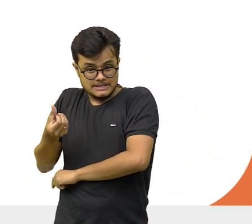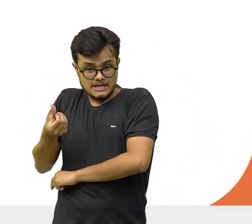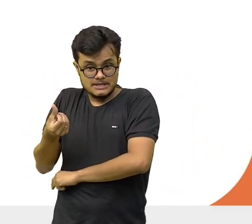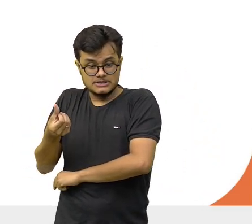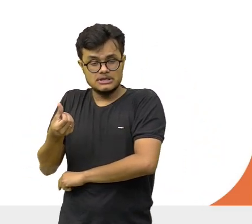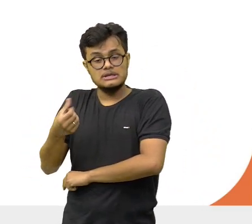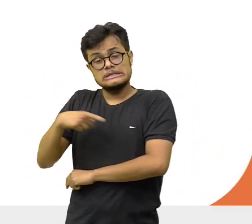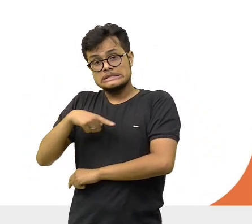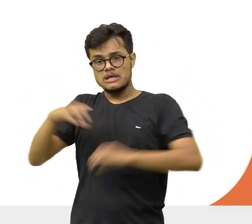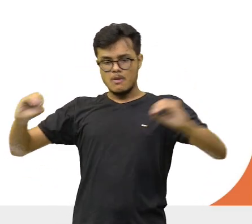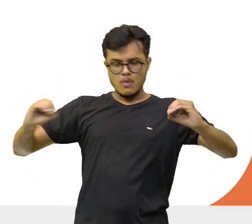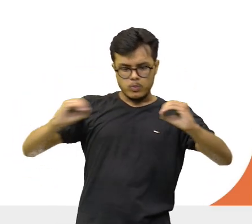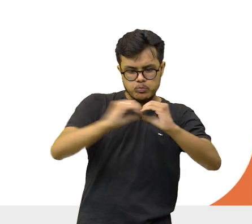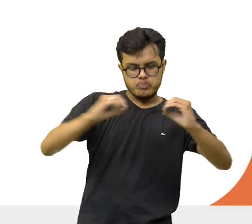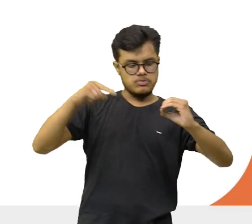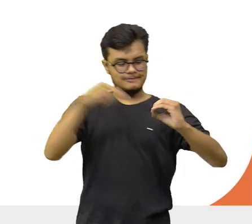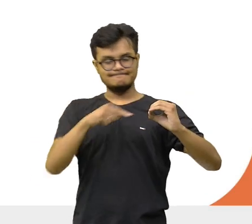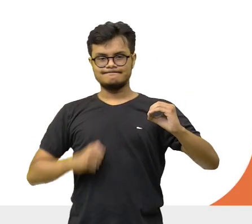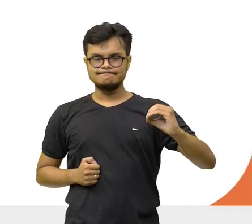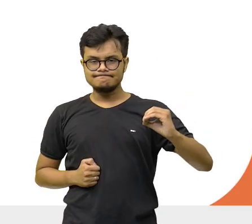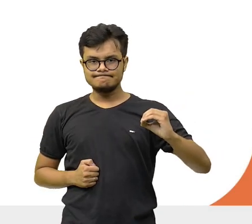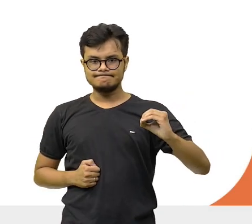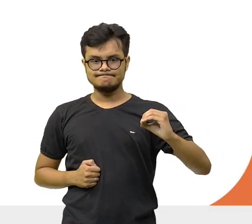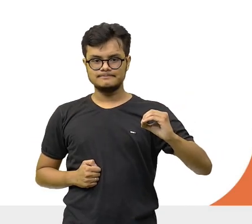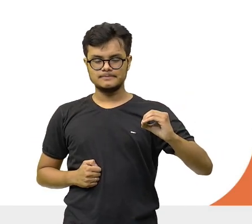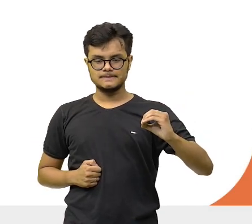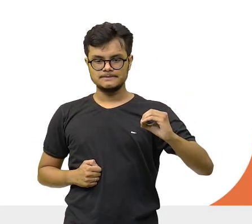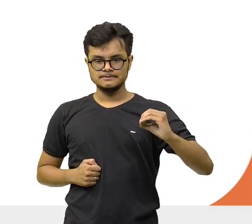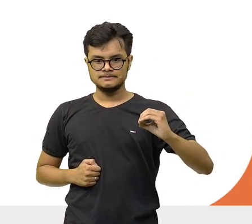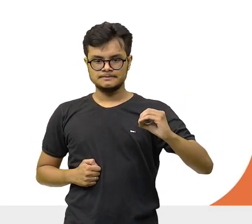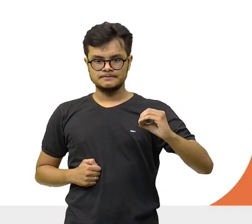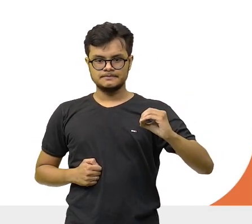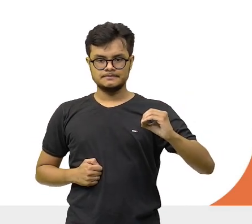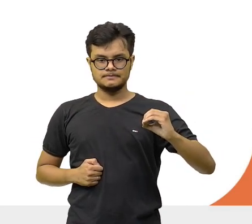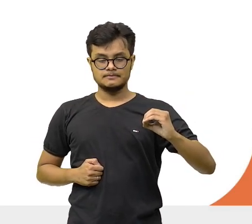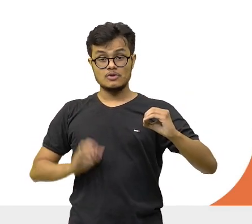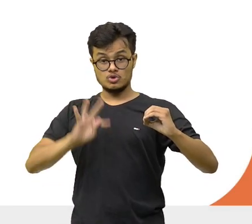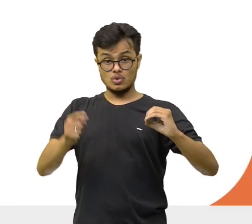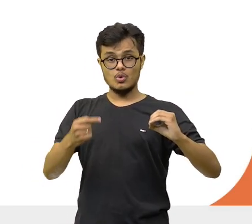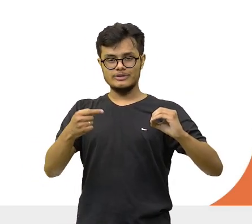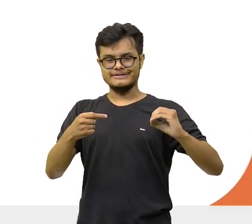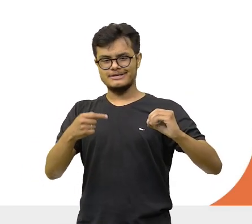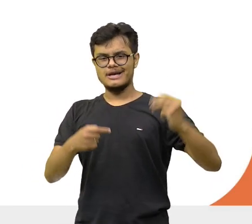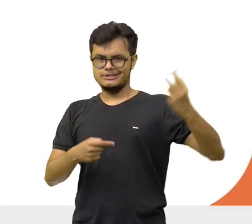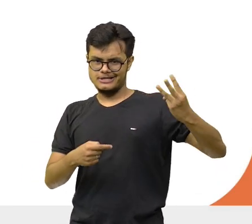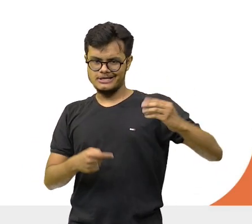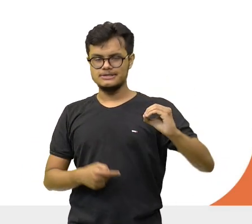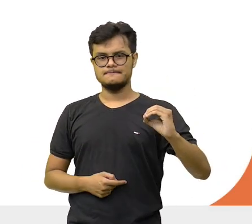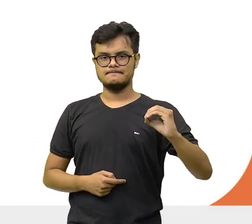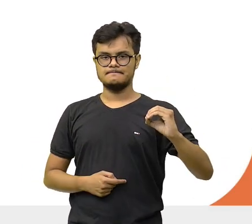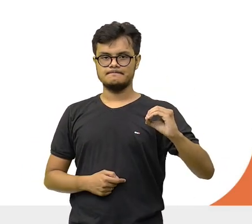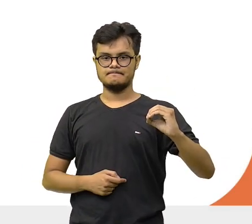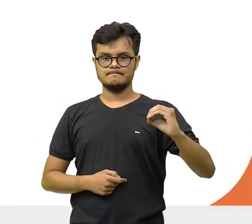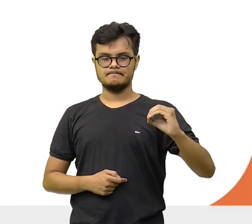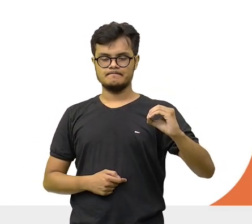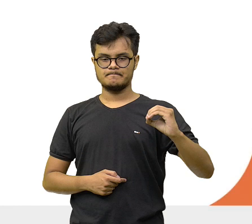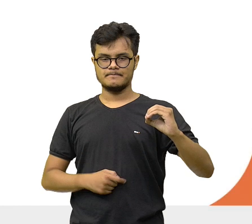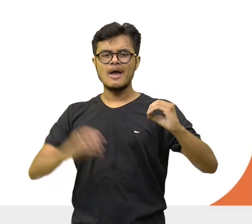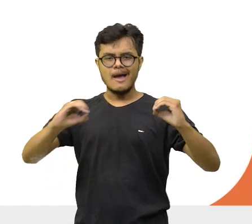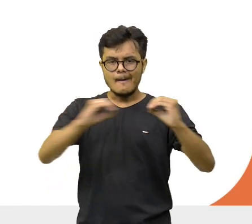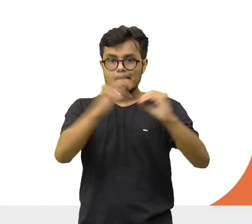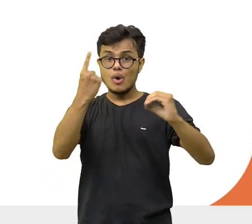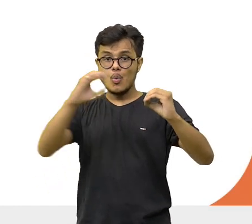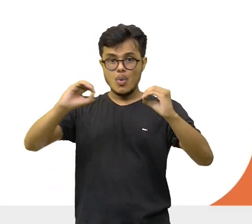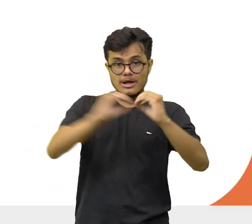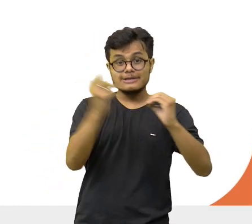entrou em contato com todas as outras bolas vermelhas, uma de cada vez, então quando ela entrou em contato com a